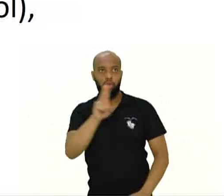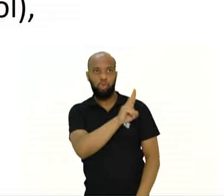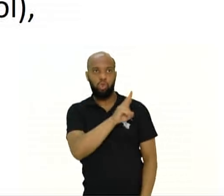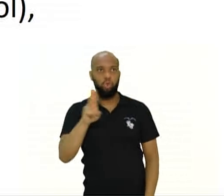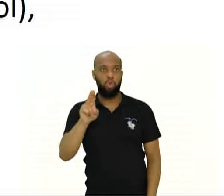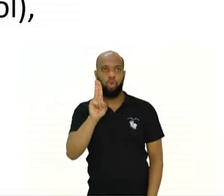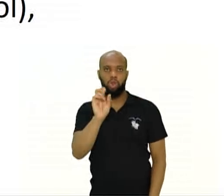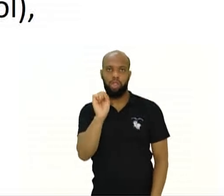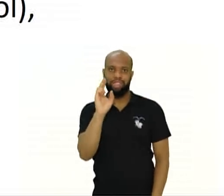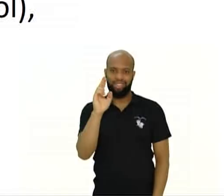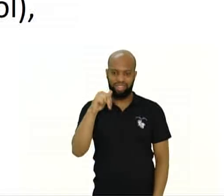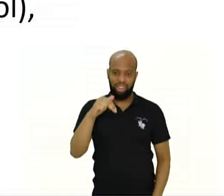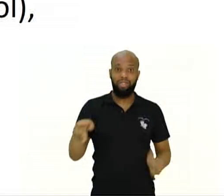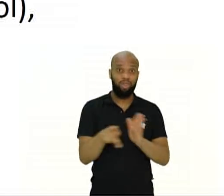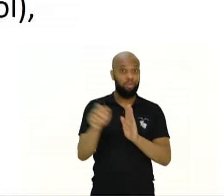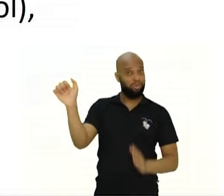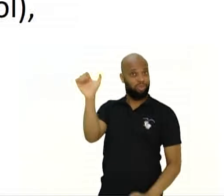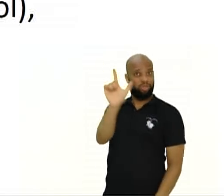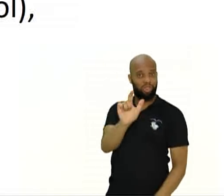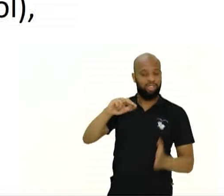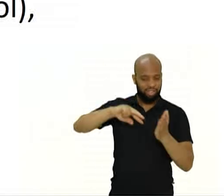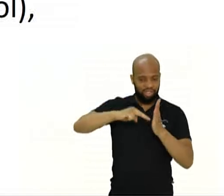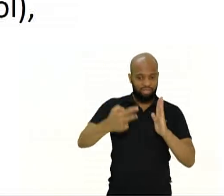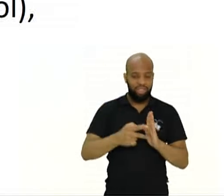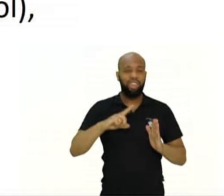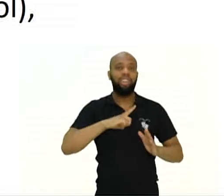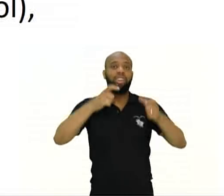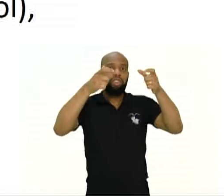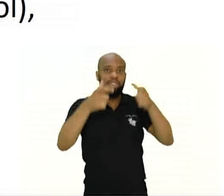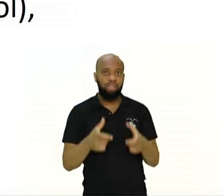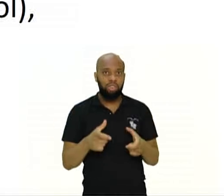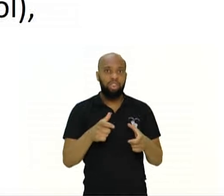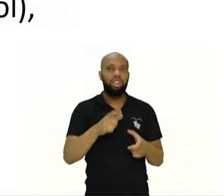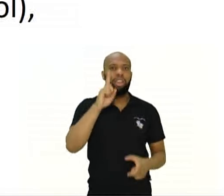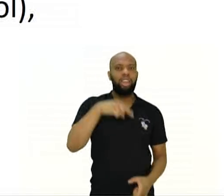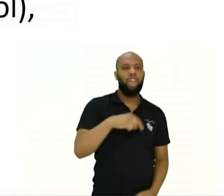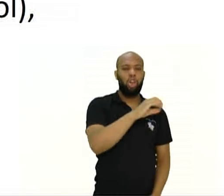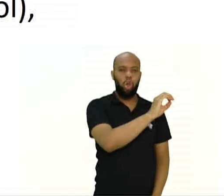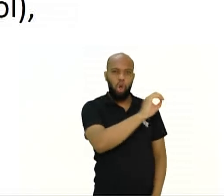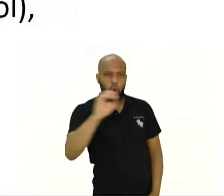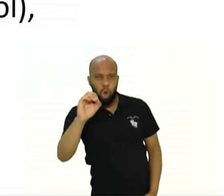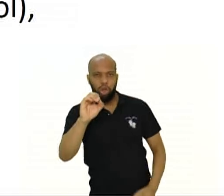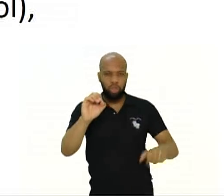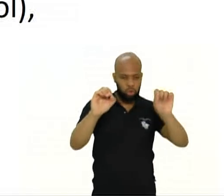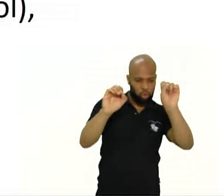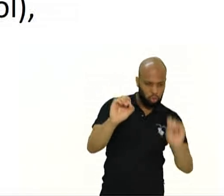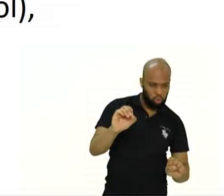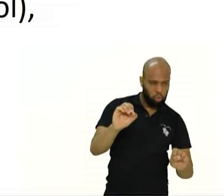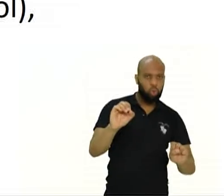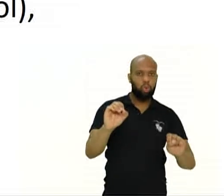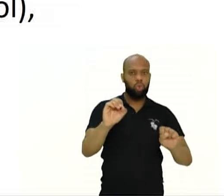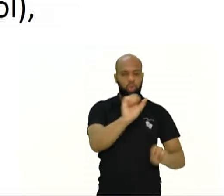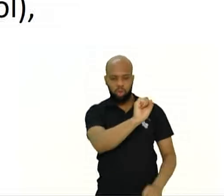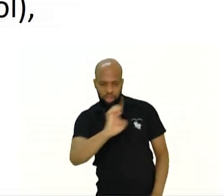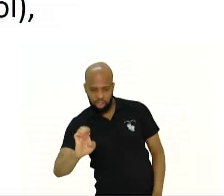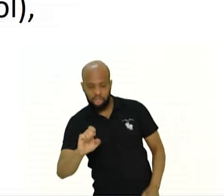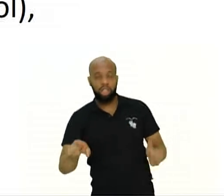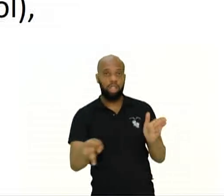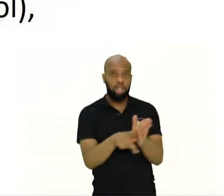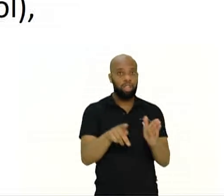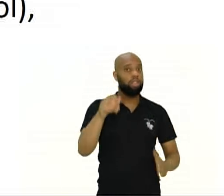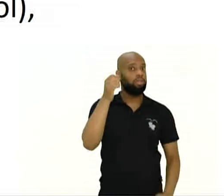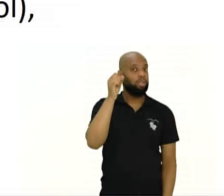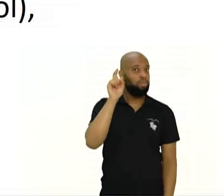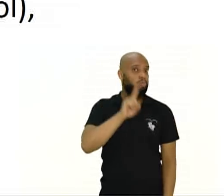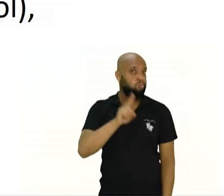o cinturão do sol, que fica localizado mais na região oeste, região sul, região sudeste dos Estados